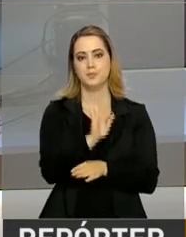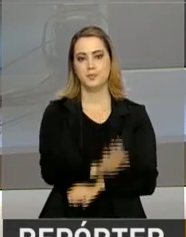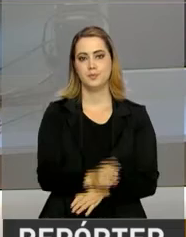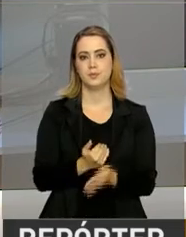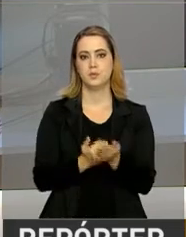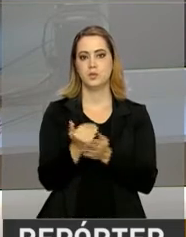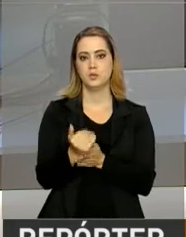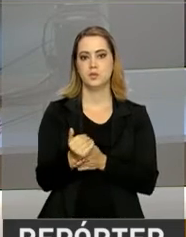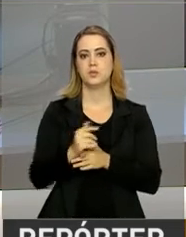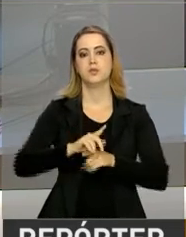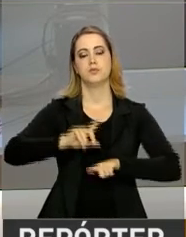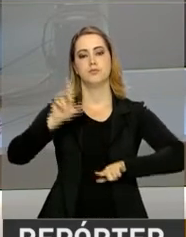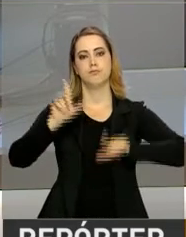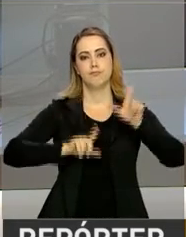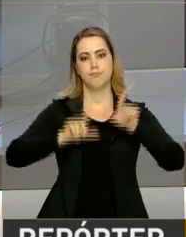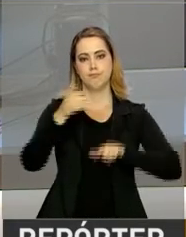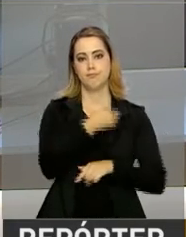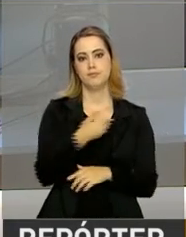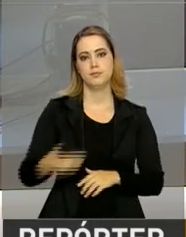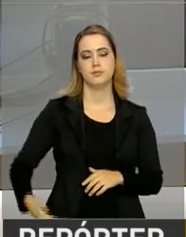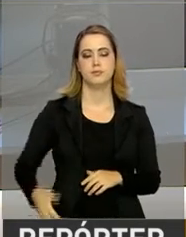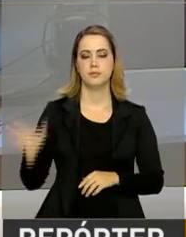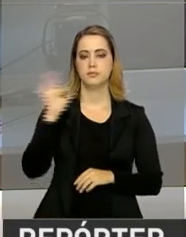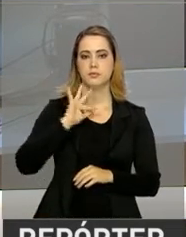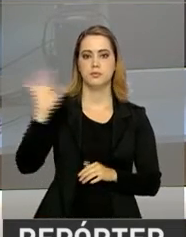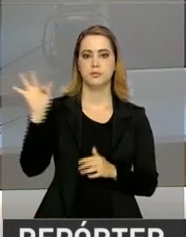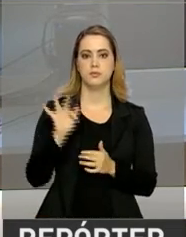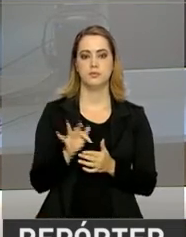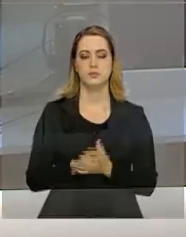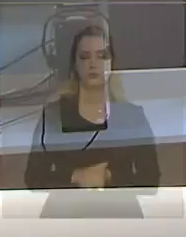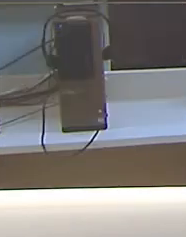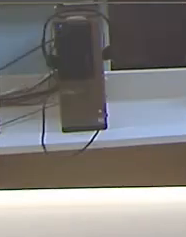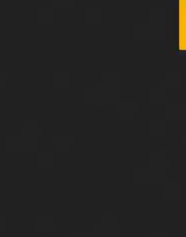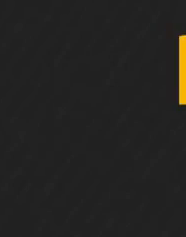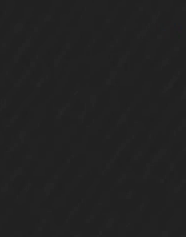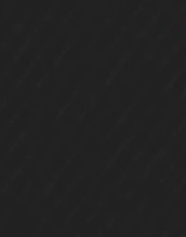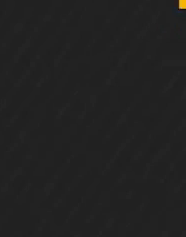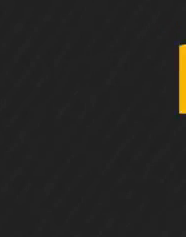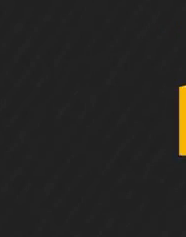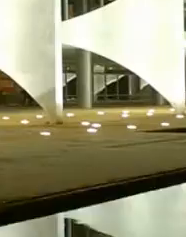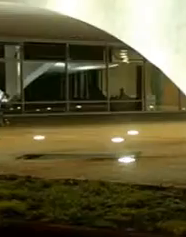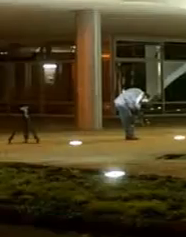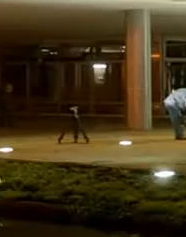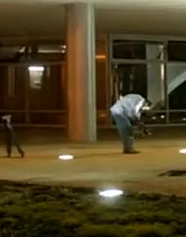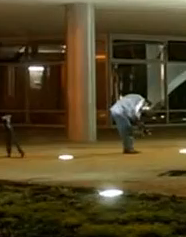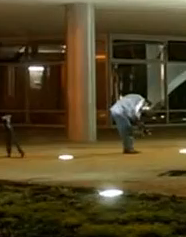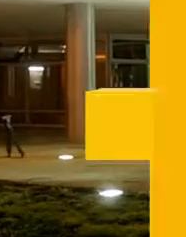tarde para você e continue com a gente. NBR, a TV do Governo Federal.